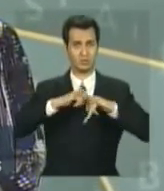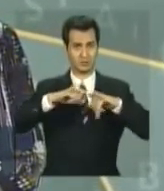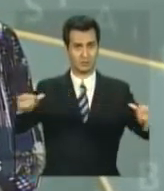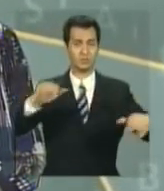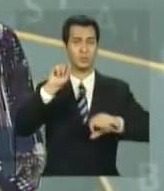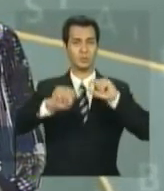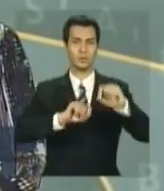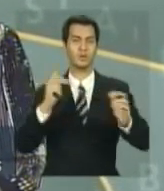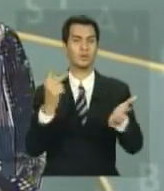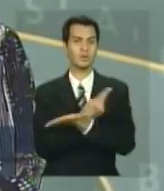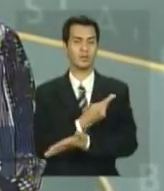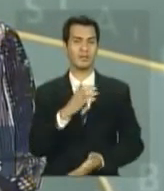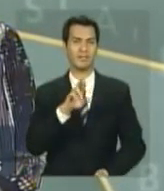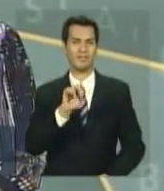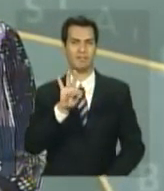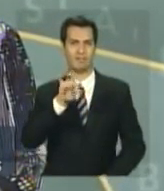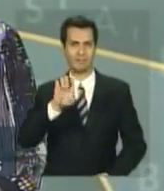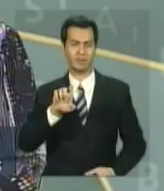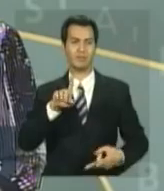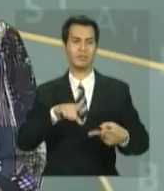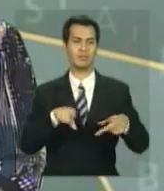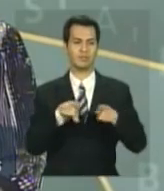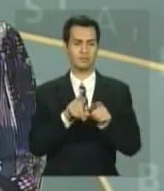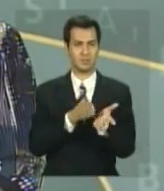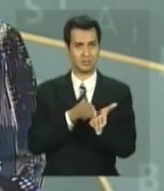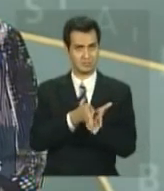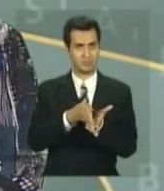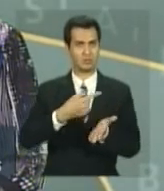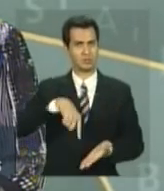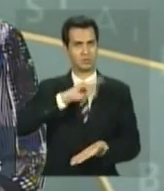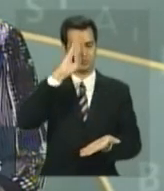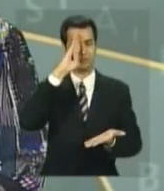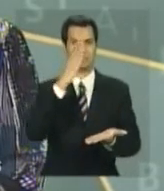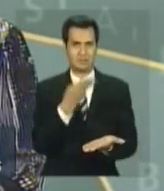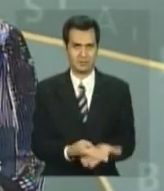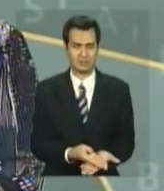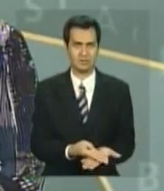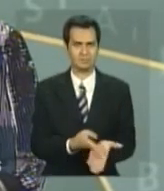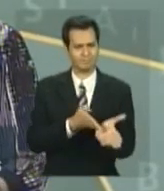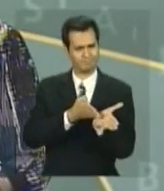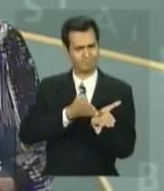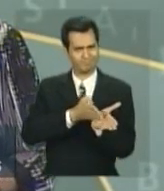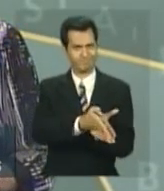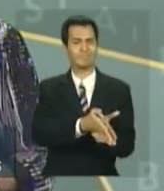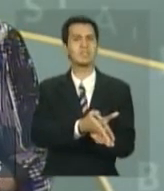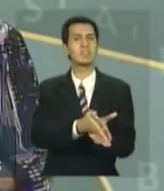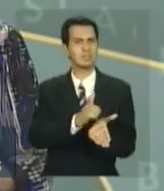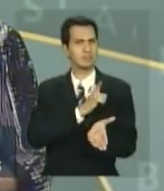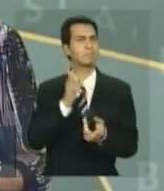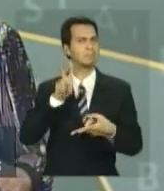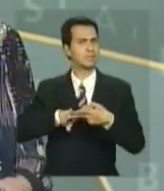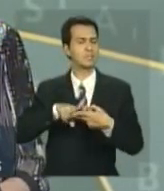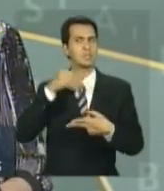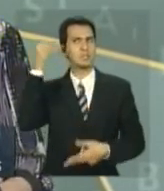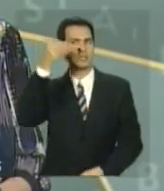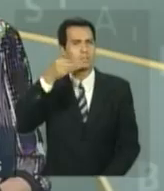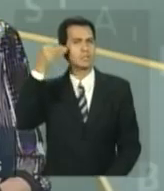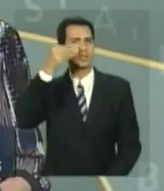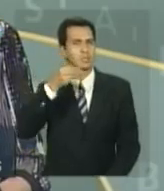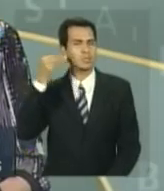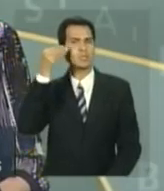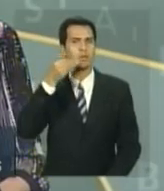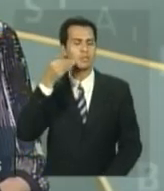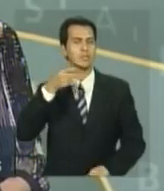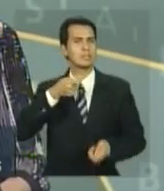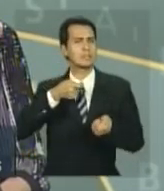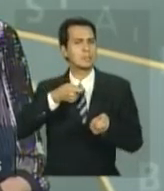caráter e a dedicação, as convicções e as causas são testados à exaustão. Por